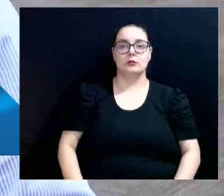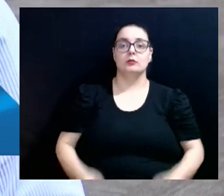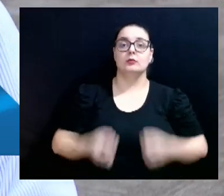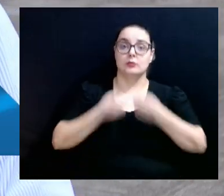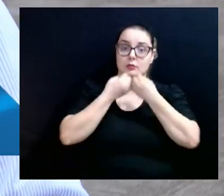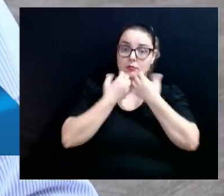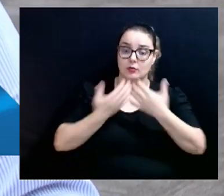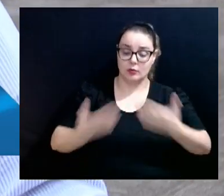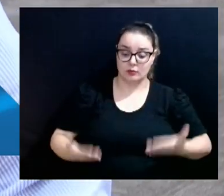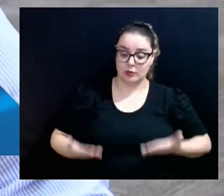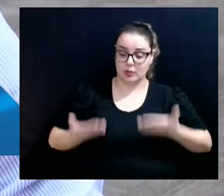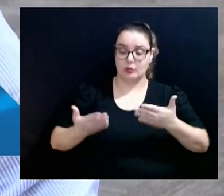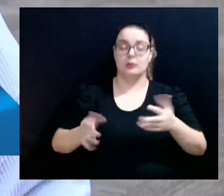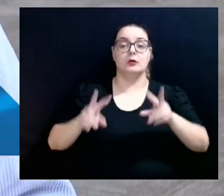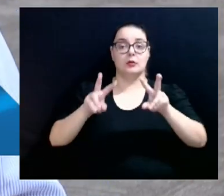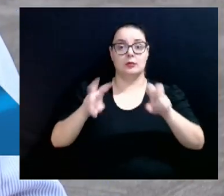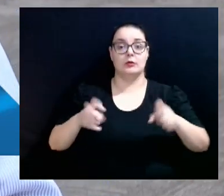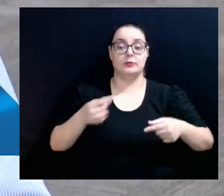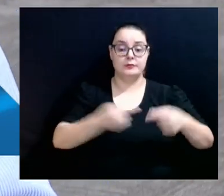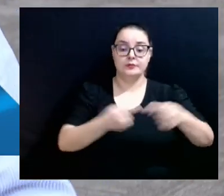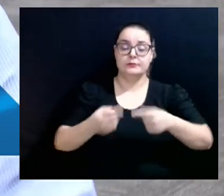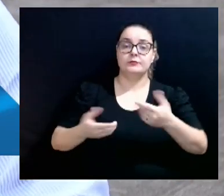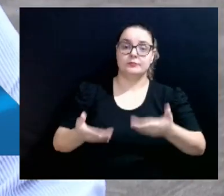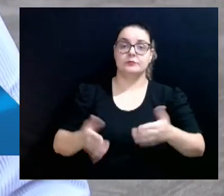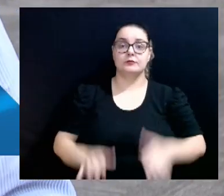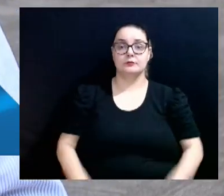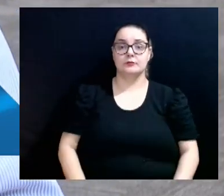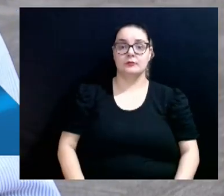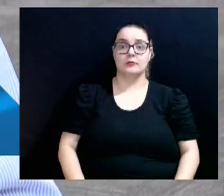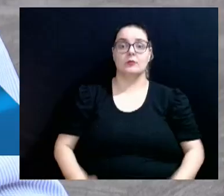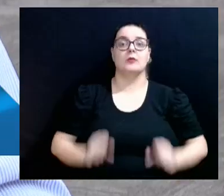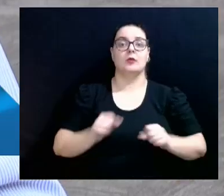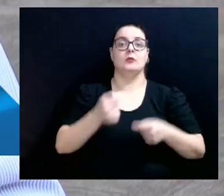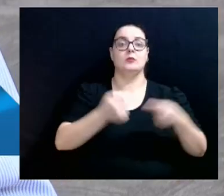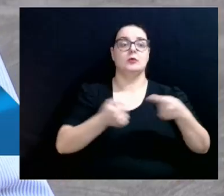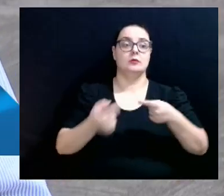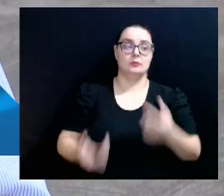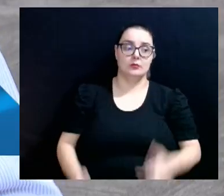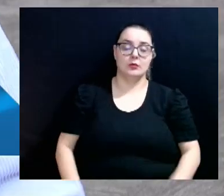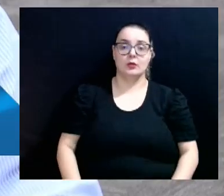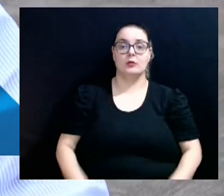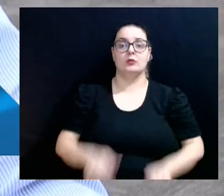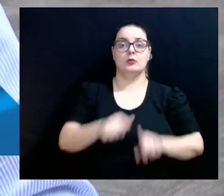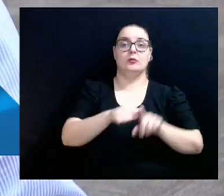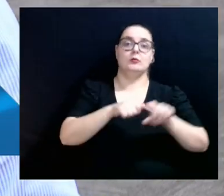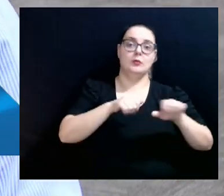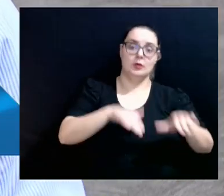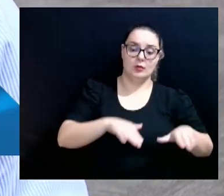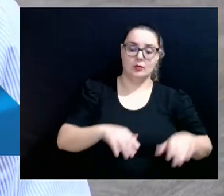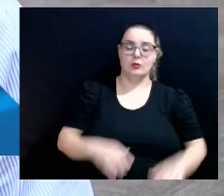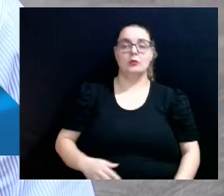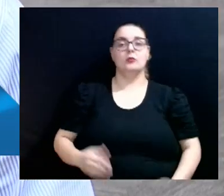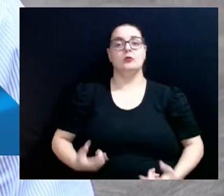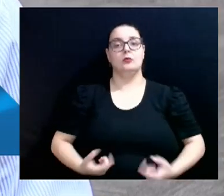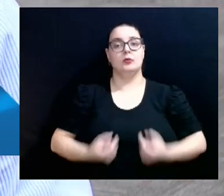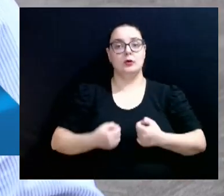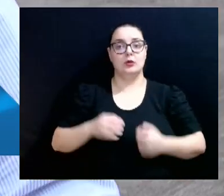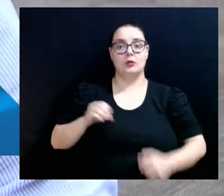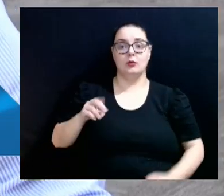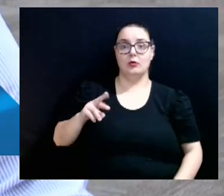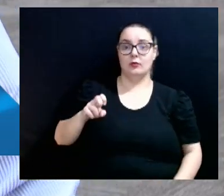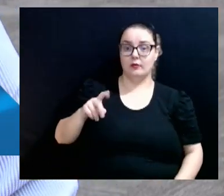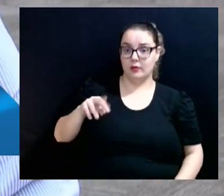esse tema para que pudéssemos discutir no mês de setembro, câncer de ovário, pessoas que têm a expertise,